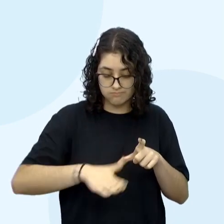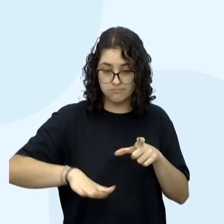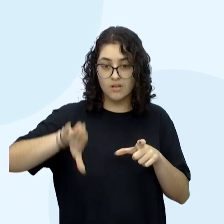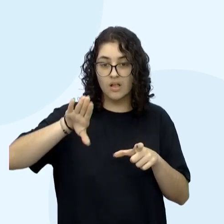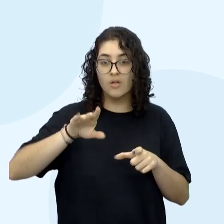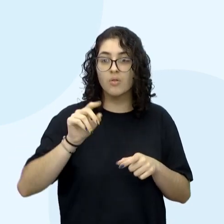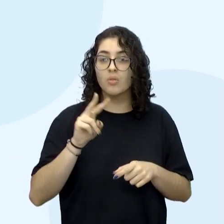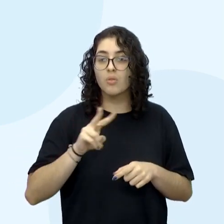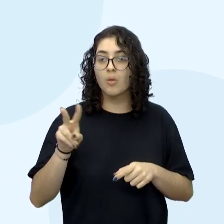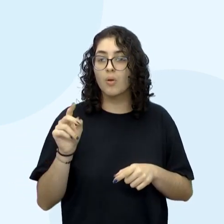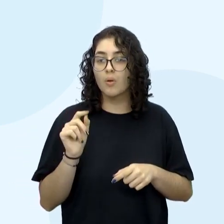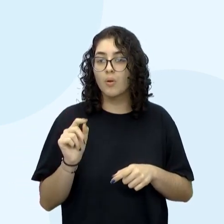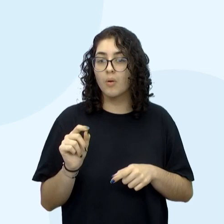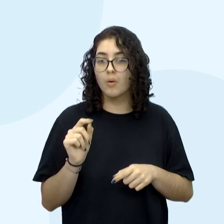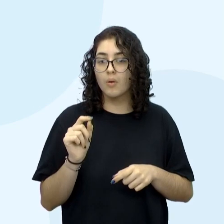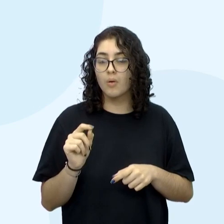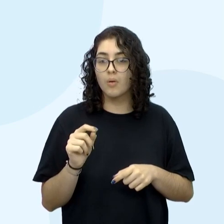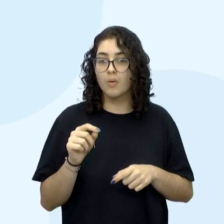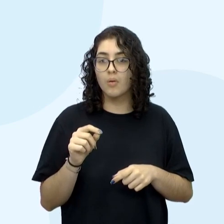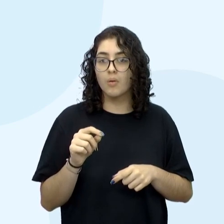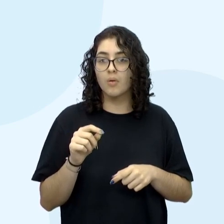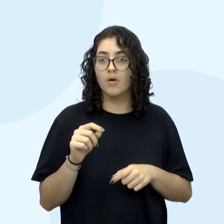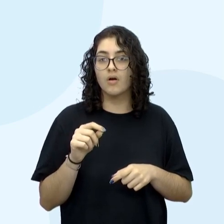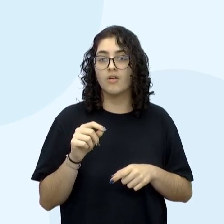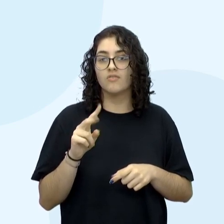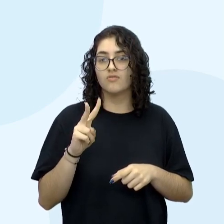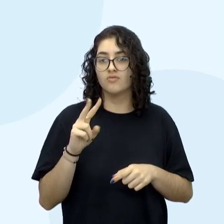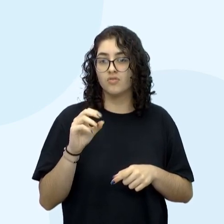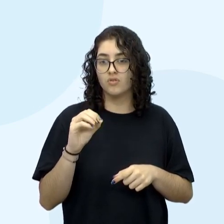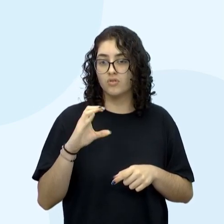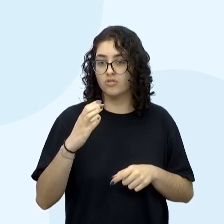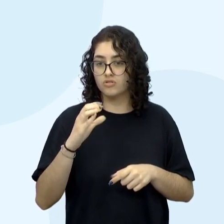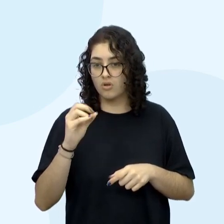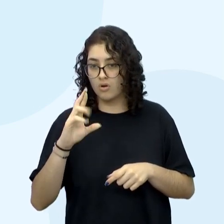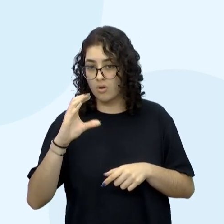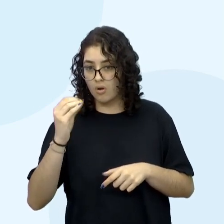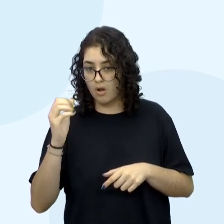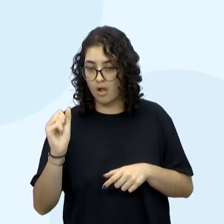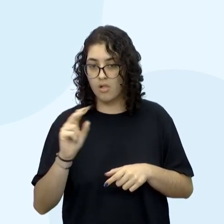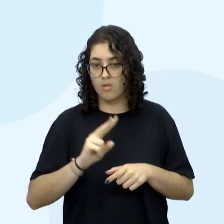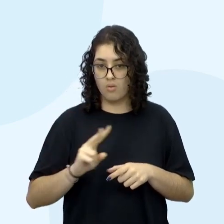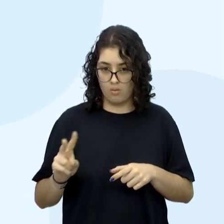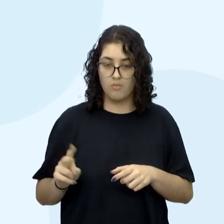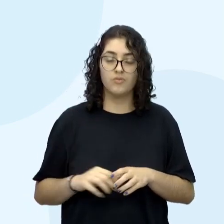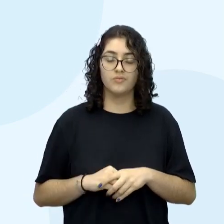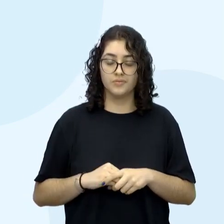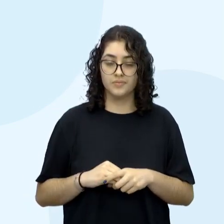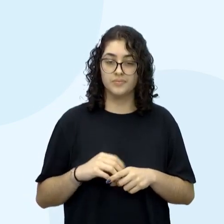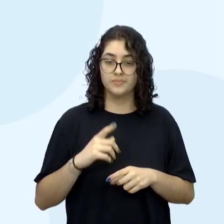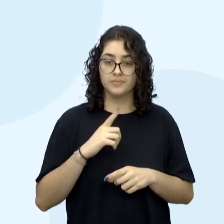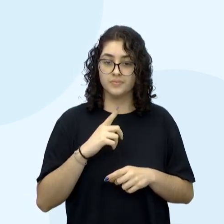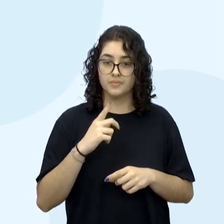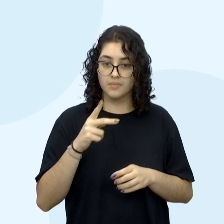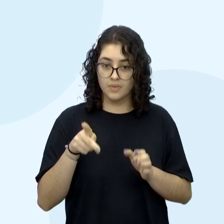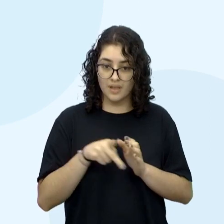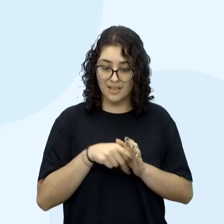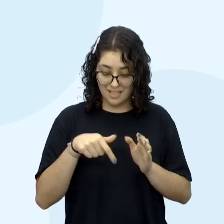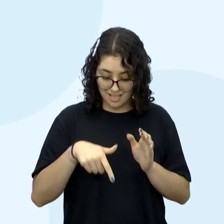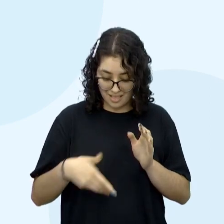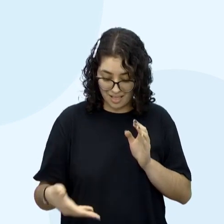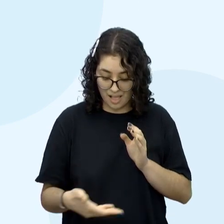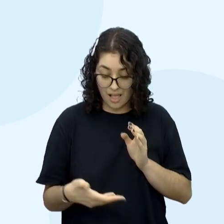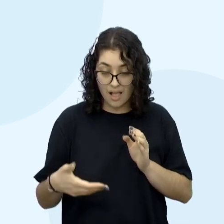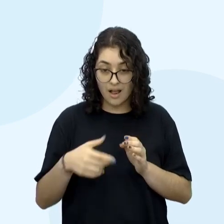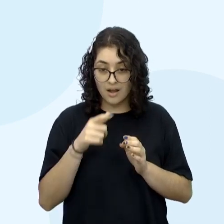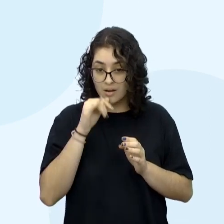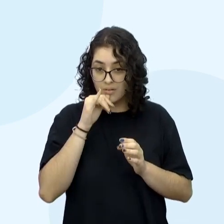o nome aí de bossorocas ou vossorocas, né? E começam a se formar quando o ravinamento atinge o lençol freático.